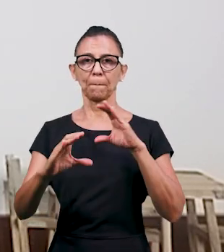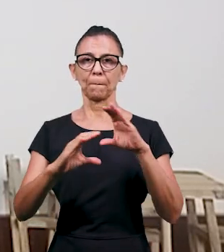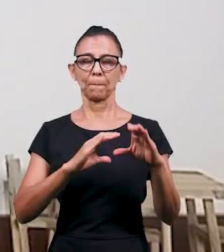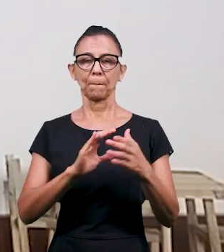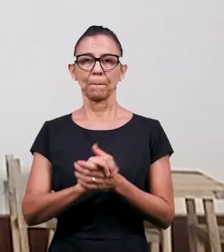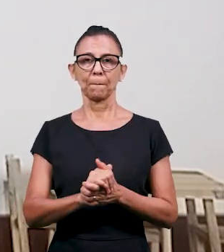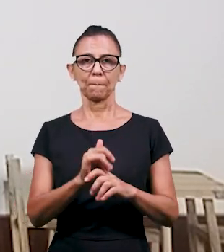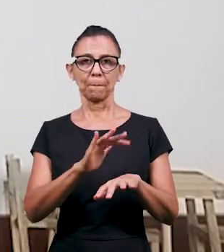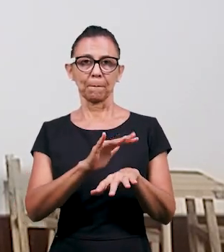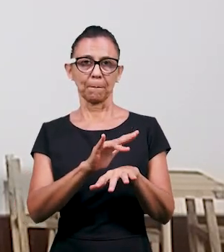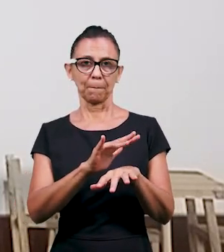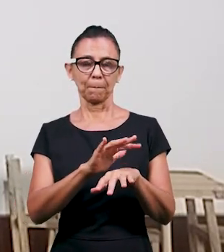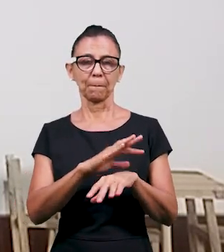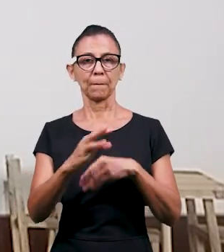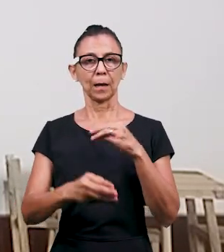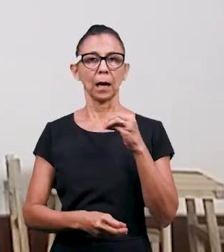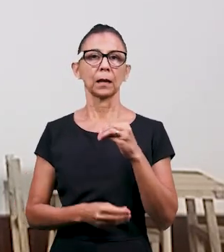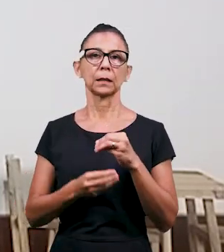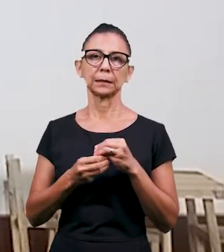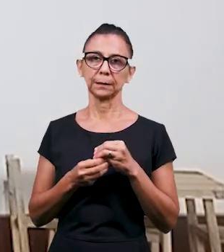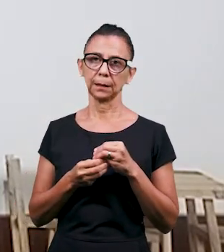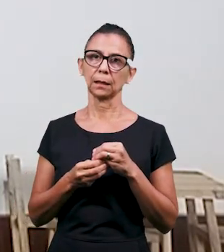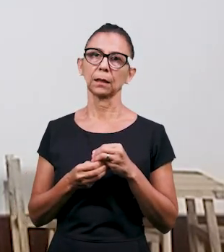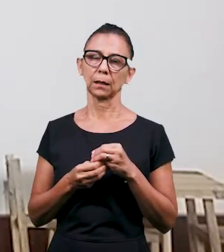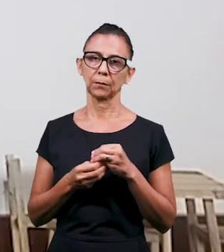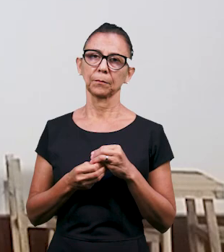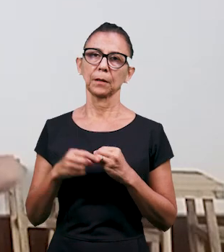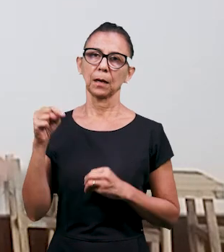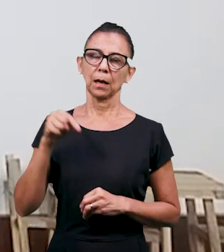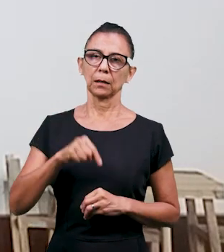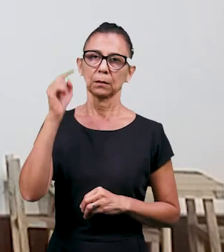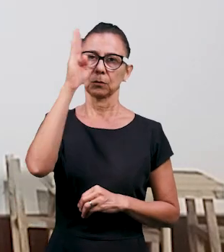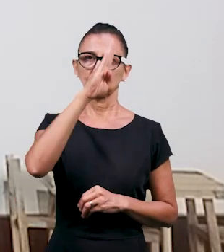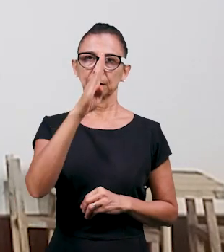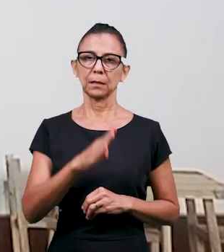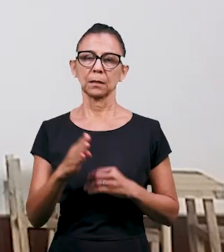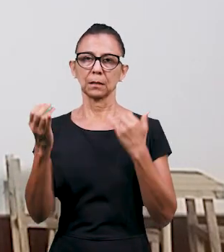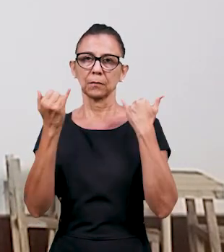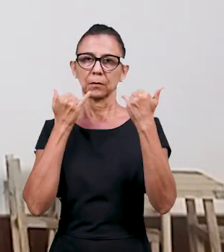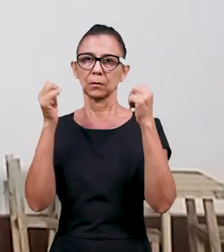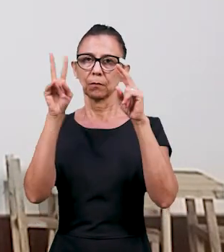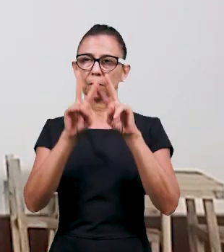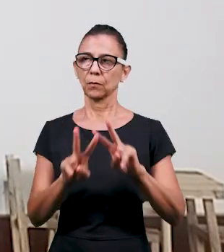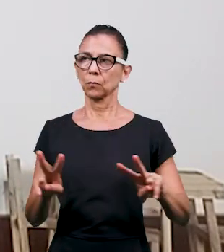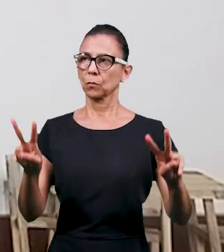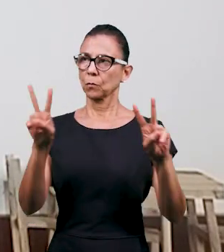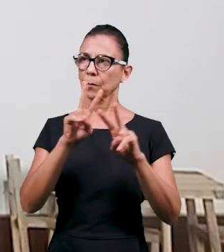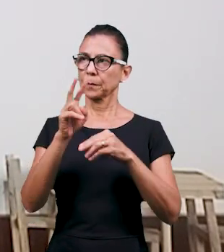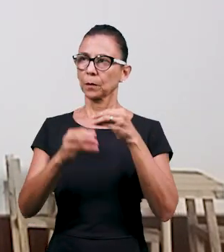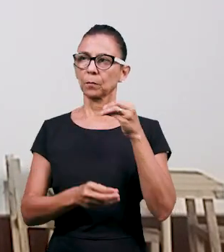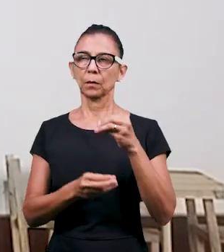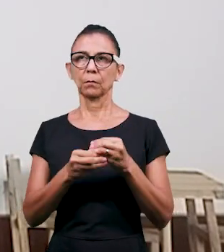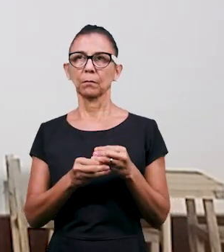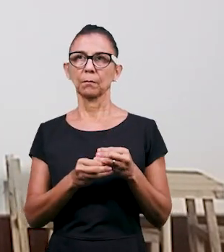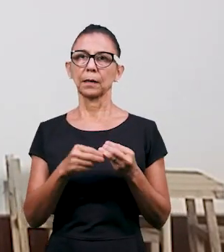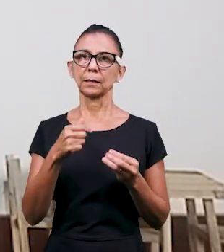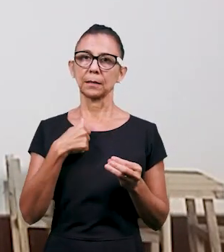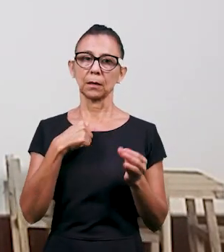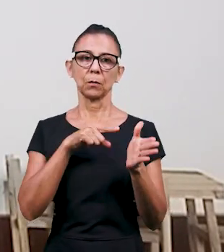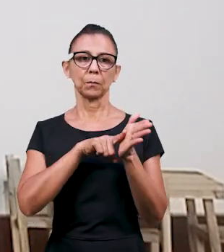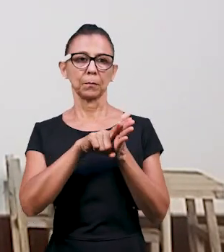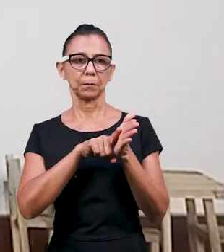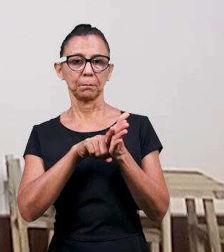comunicação social áptica como um complemento. Aqui a gente usa como trazendo essas informações visuais. Mas nós temos, eu